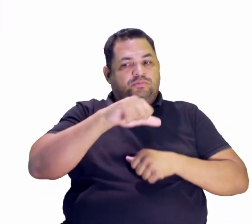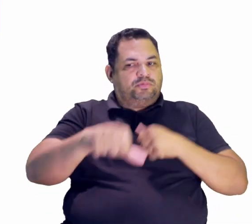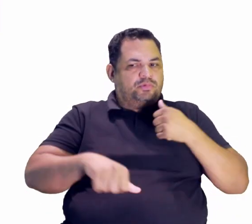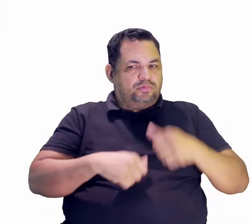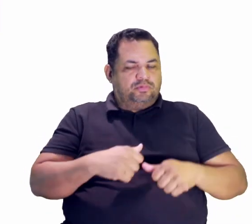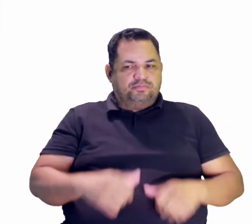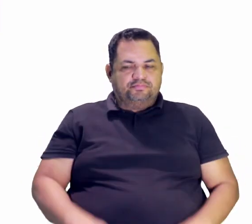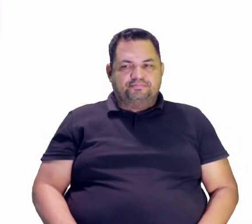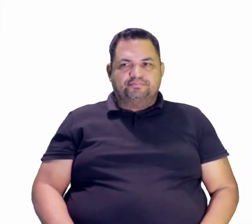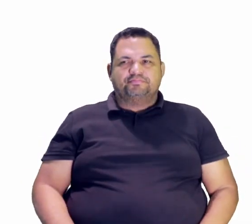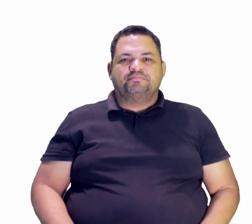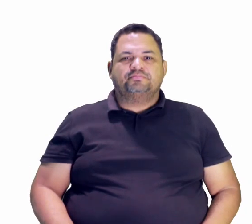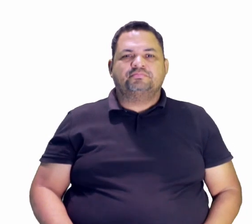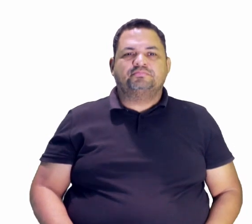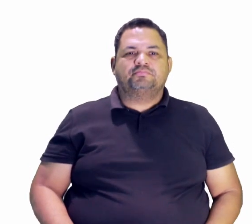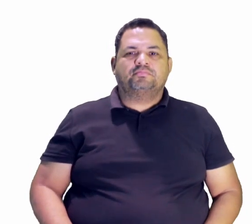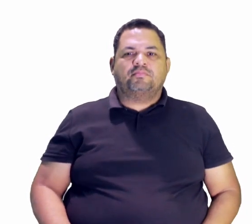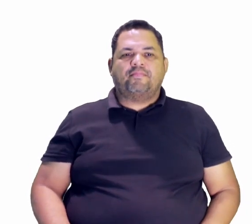trocar.